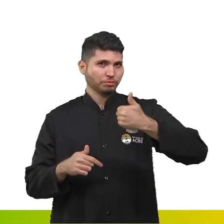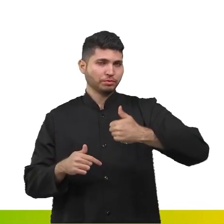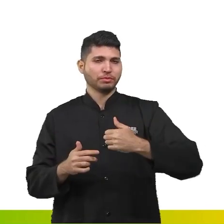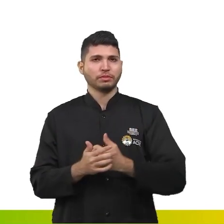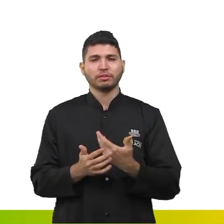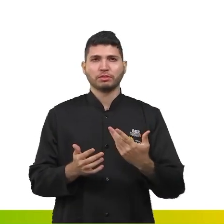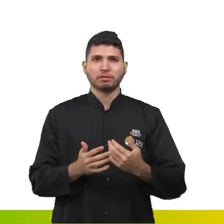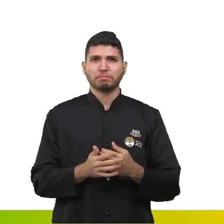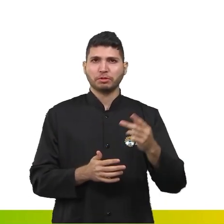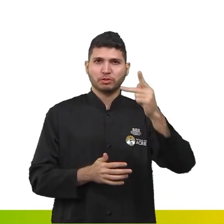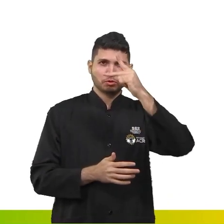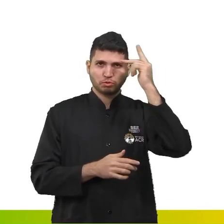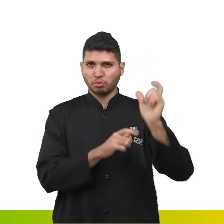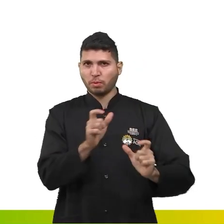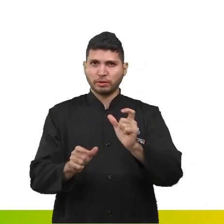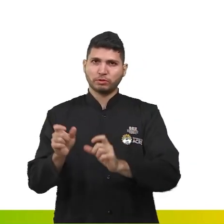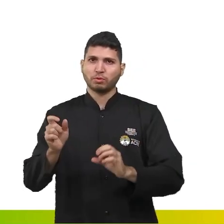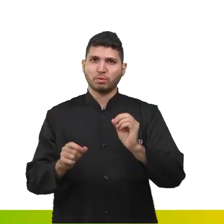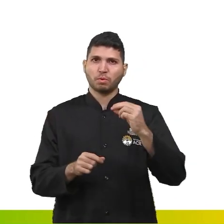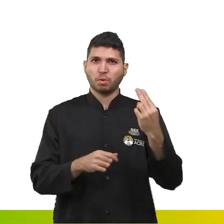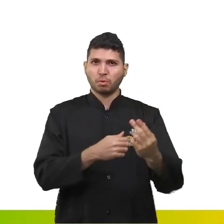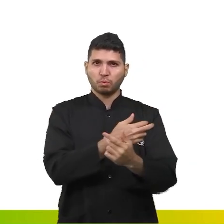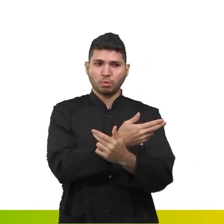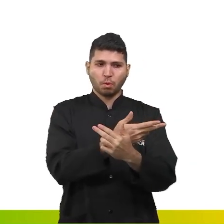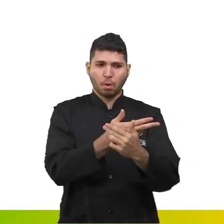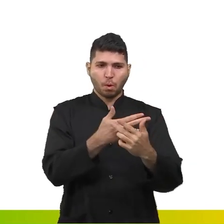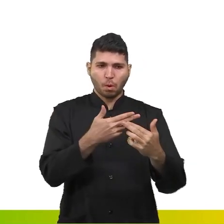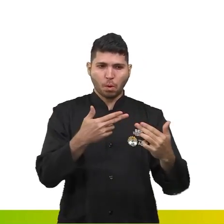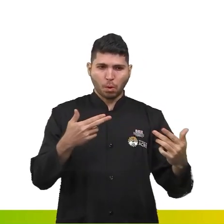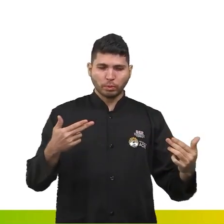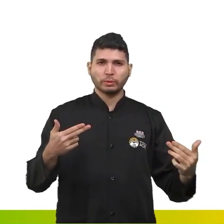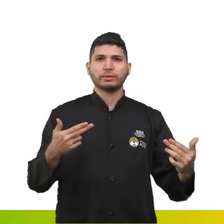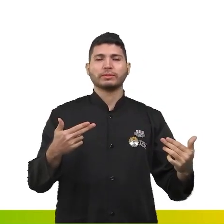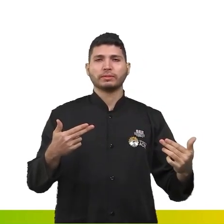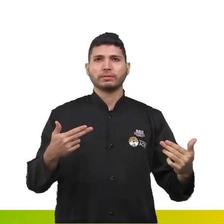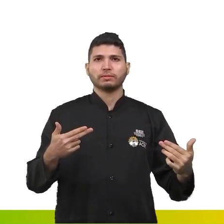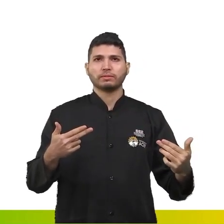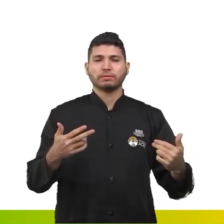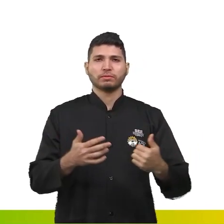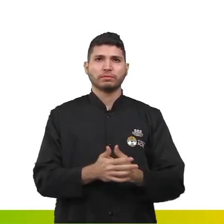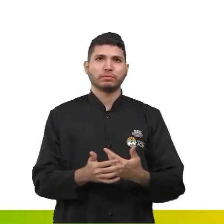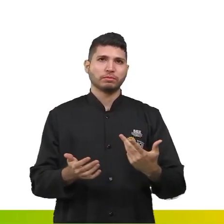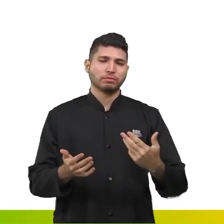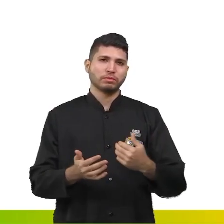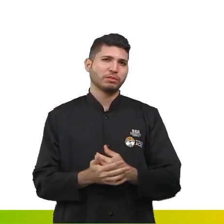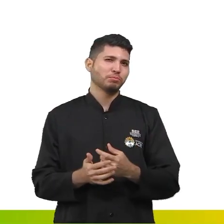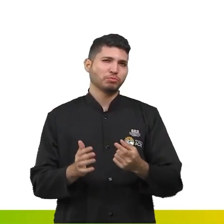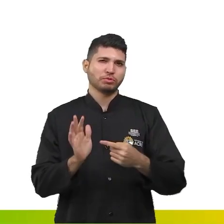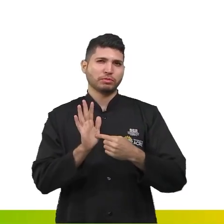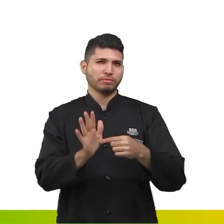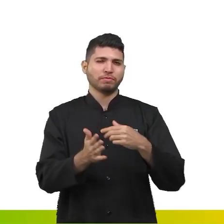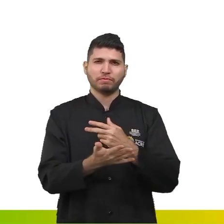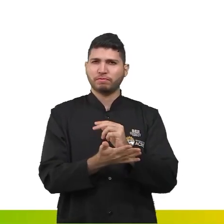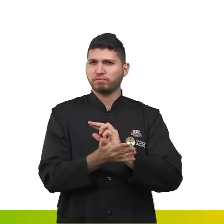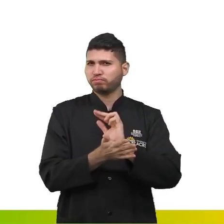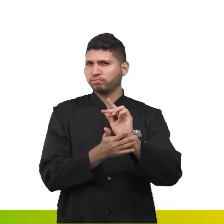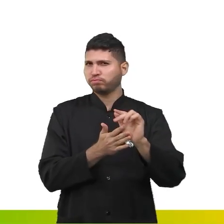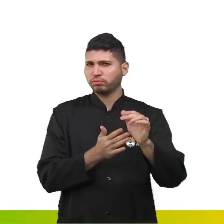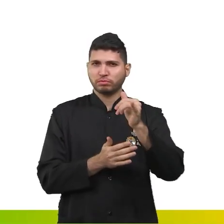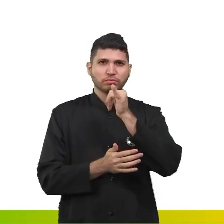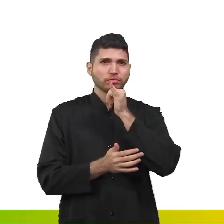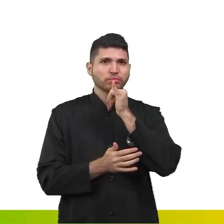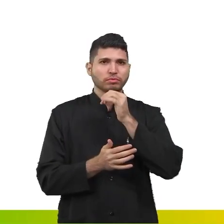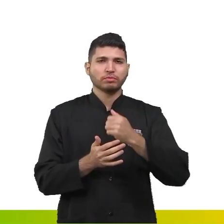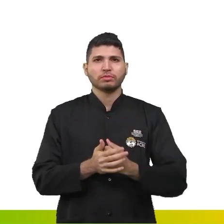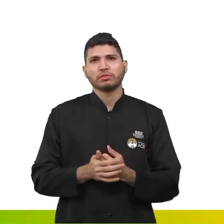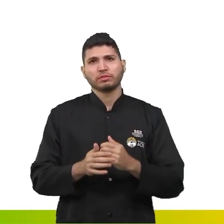pessoa, coisa. E aí hemos traído vários exemplos, niño, perro, mesa, ciudad. Também